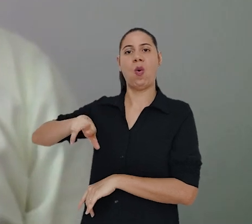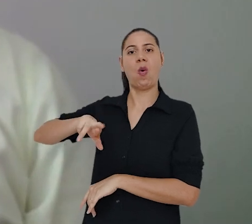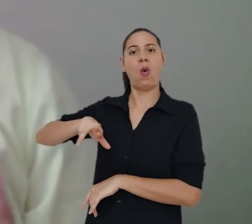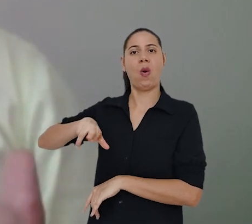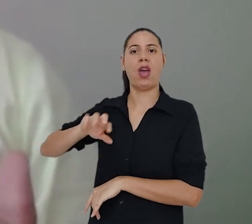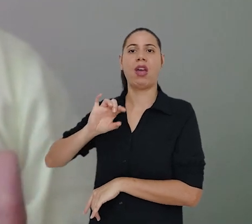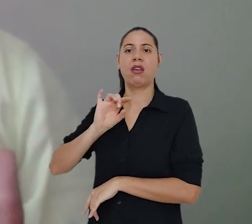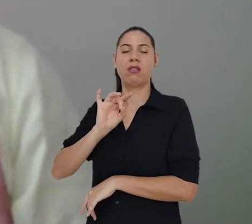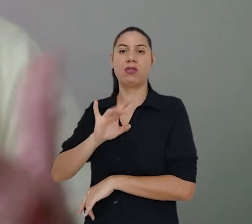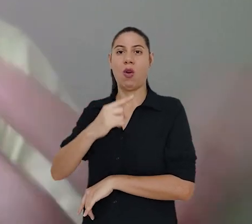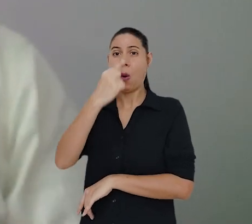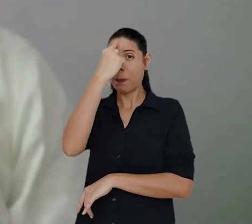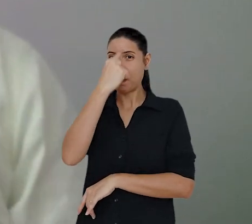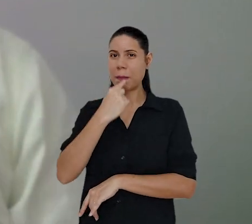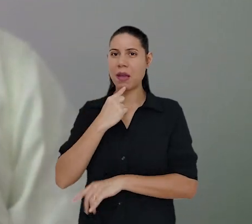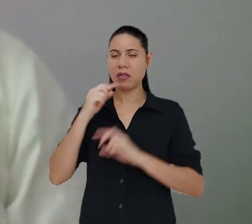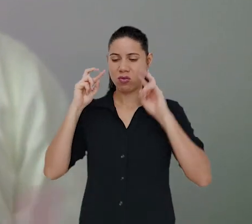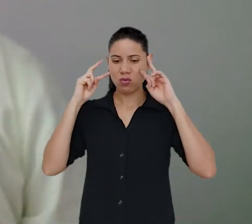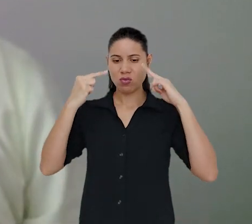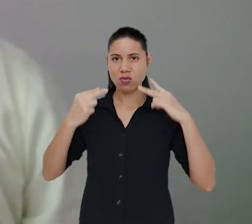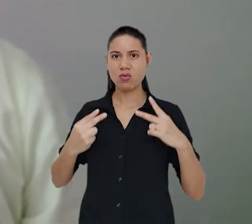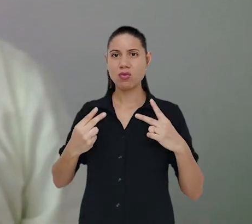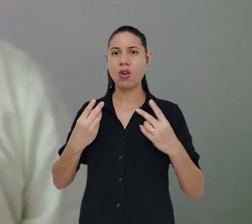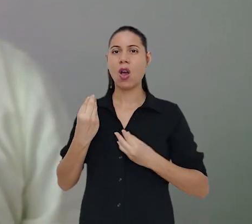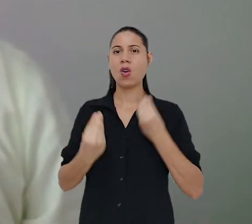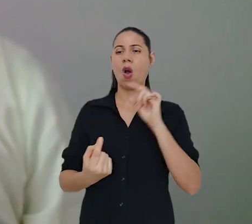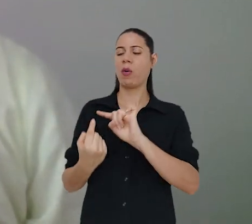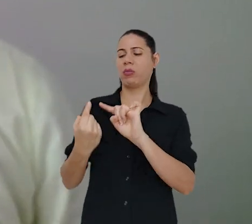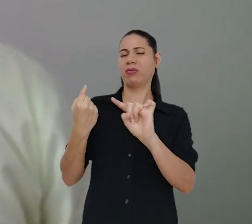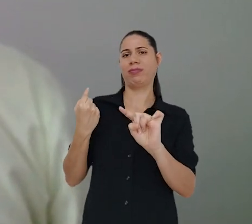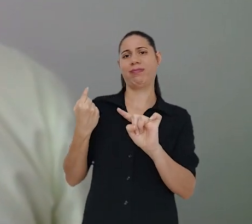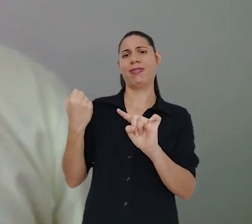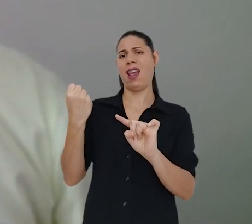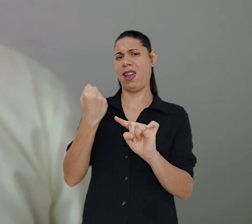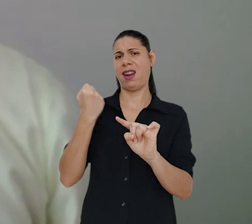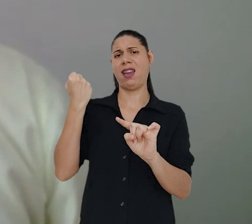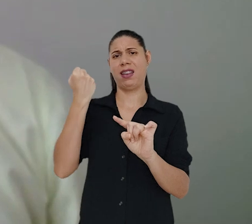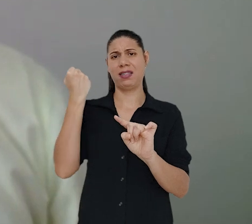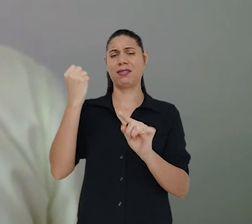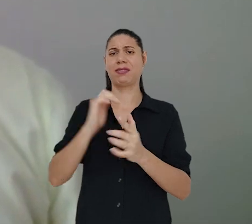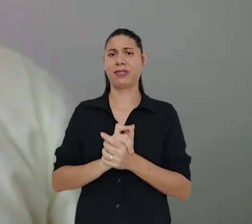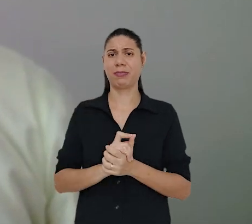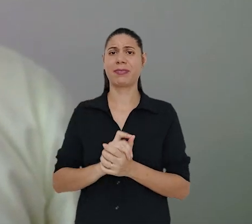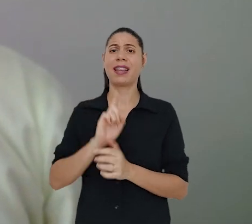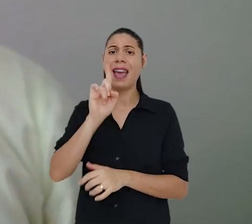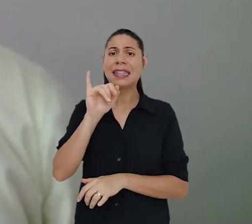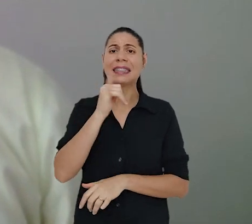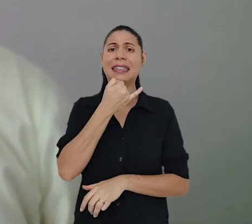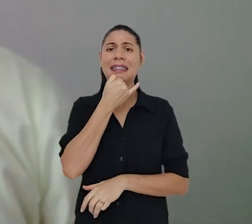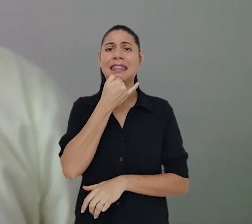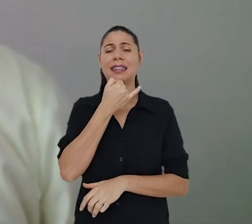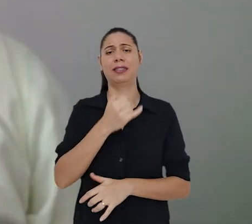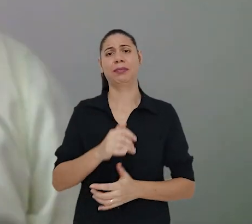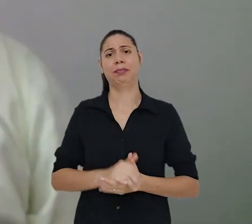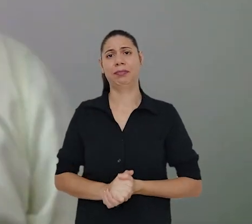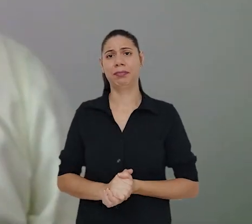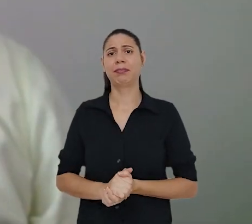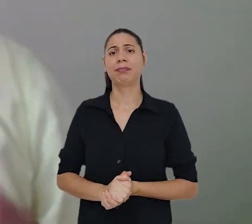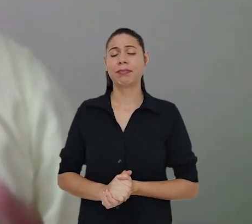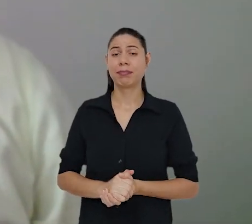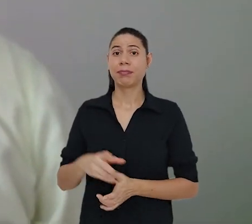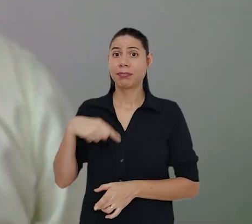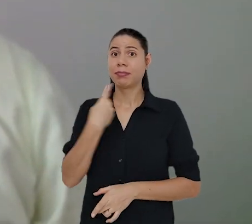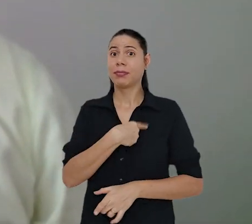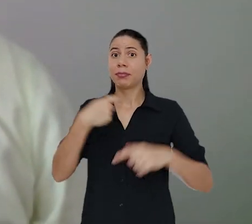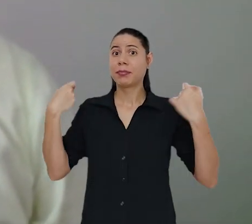apenas o perfil da pessoa, mas a sua ancestralidade, isso é muito grave, isso é muito triste de se analisar. O que a